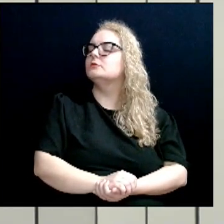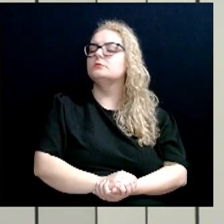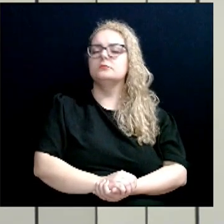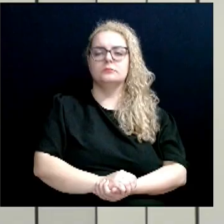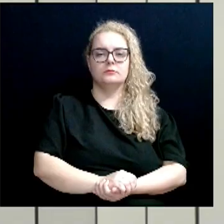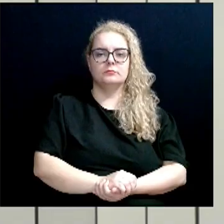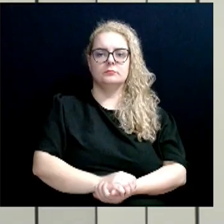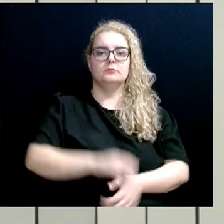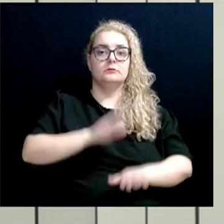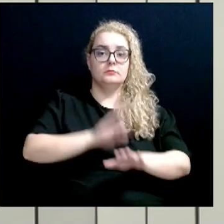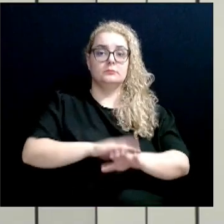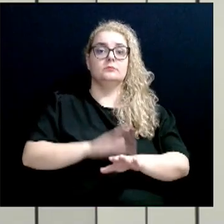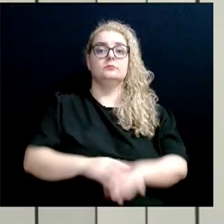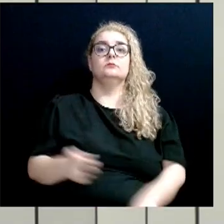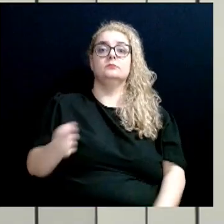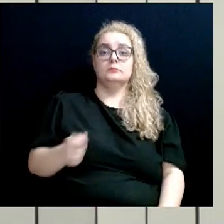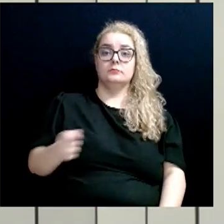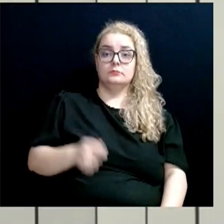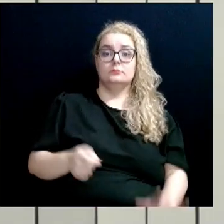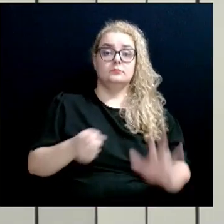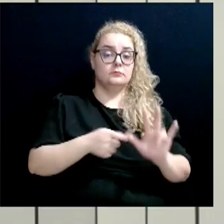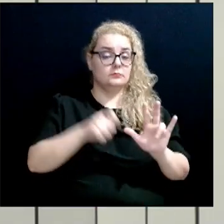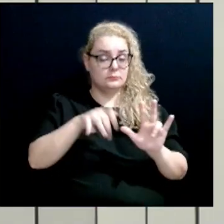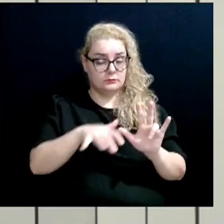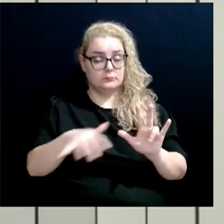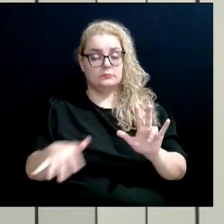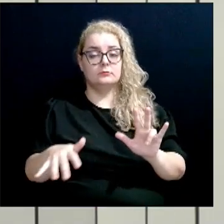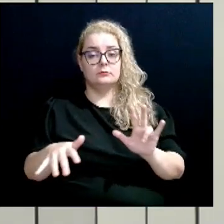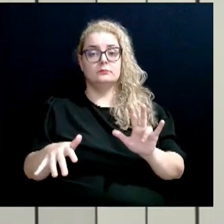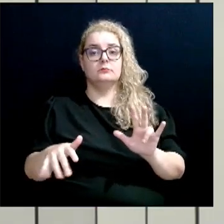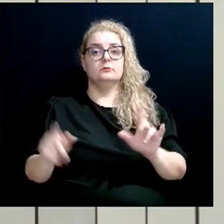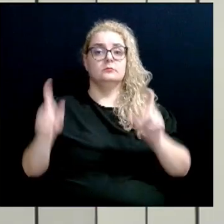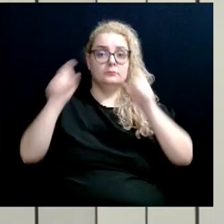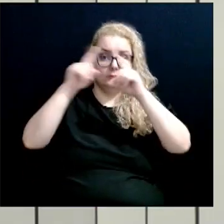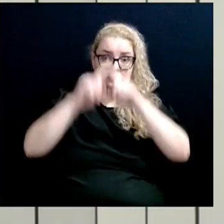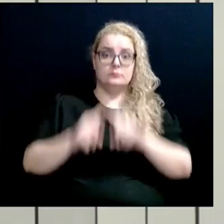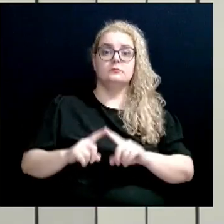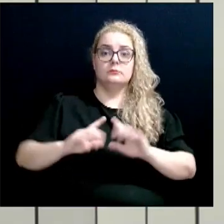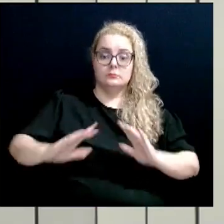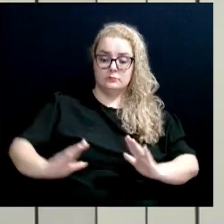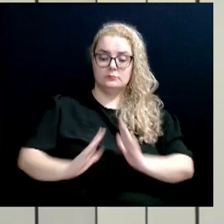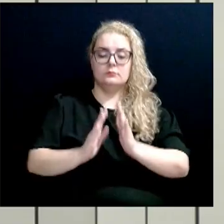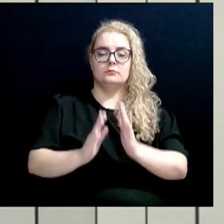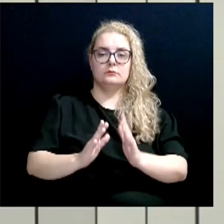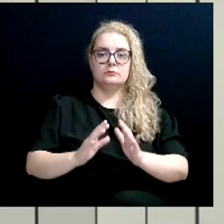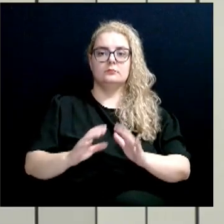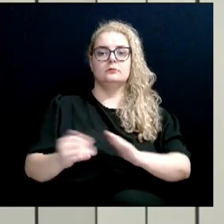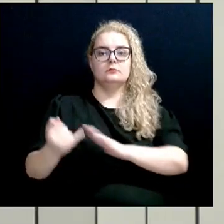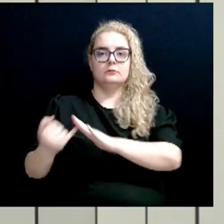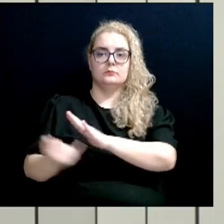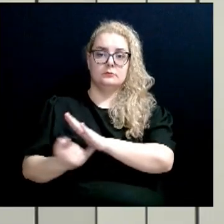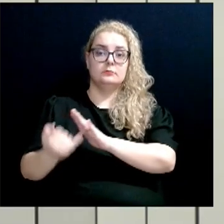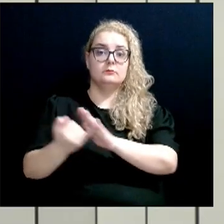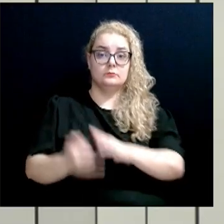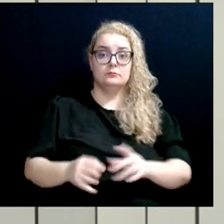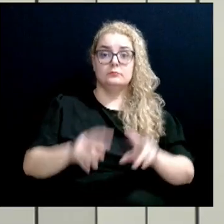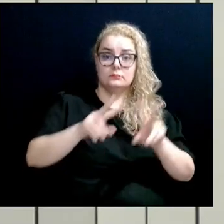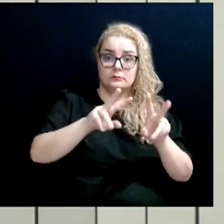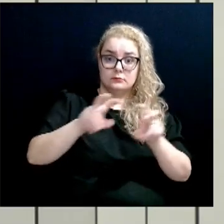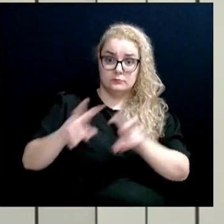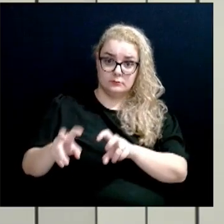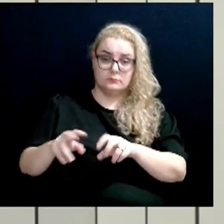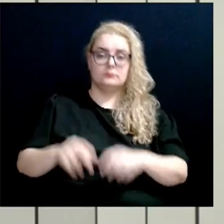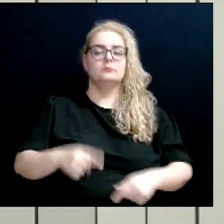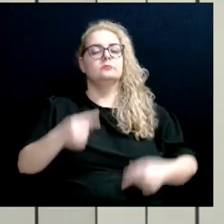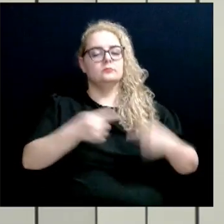de cannabis medicinal e os desafios enfrentados por essas entidades foram tema de debate na Frente Parlamentar em